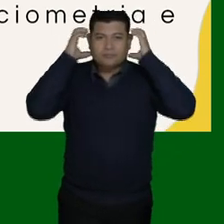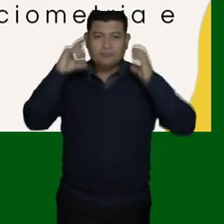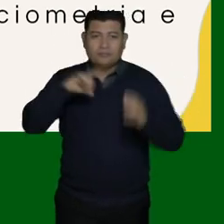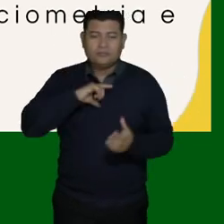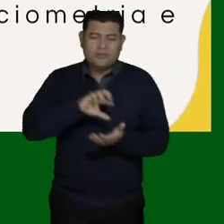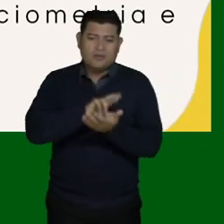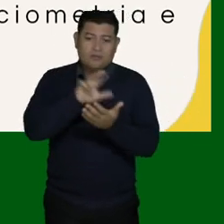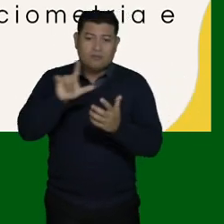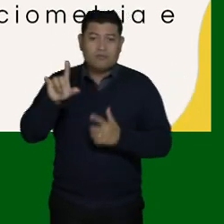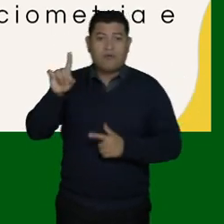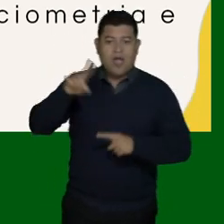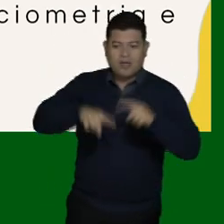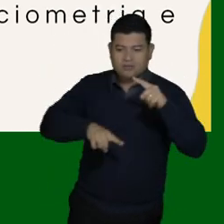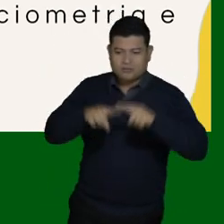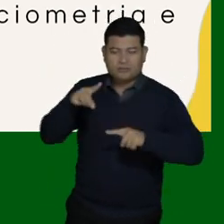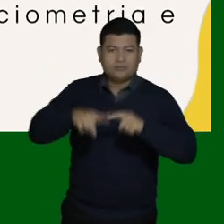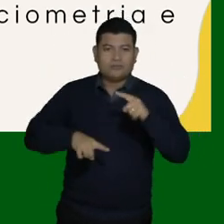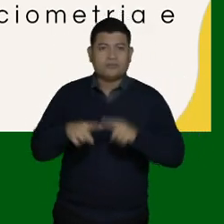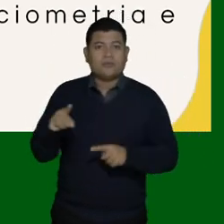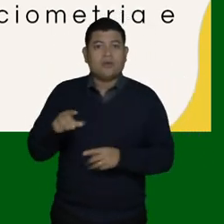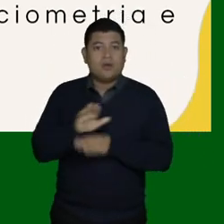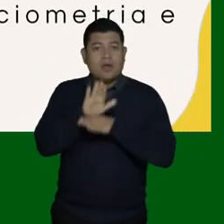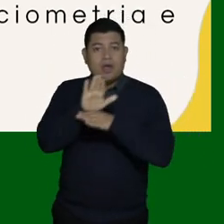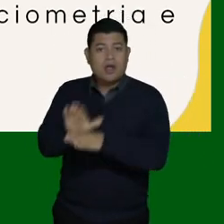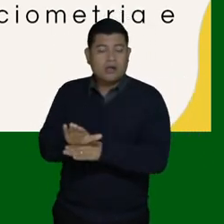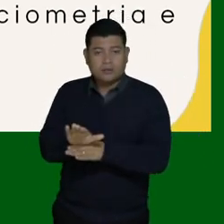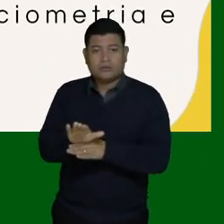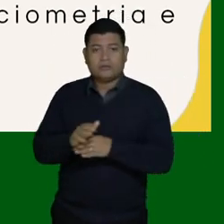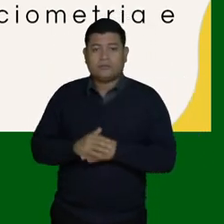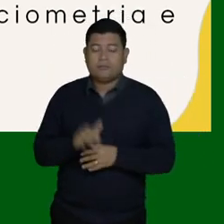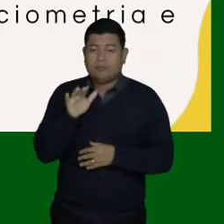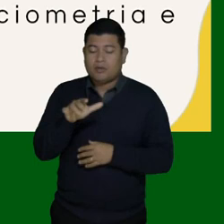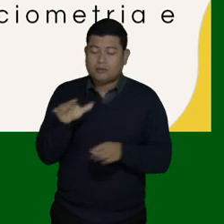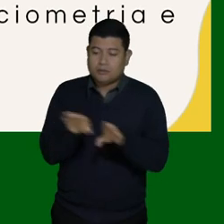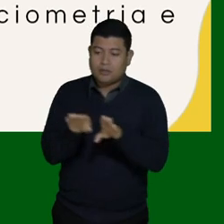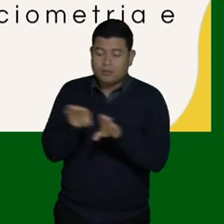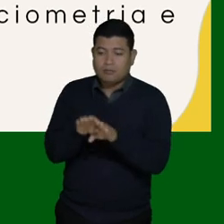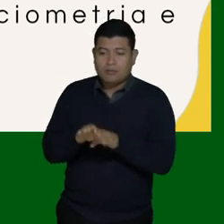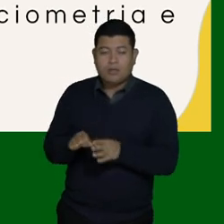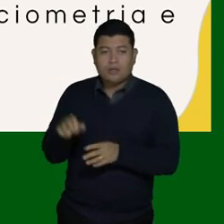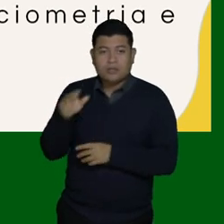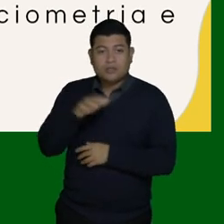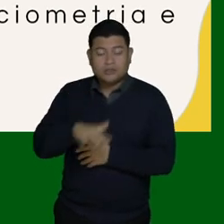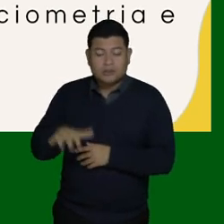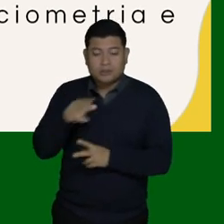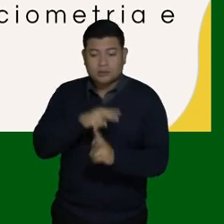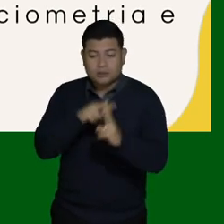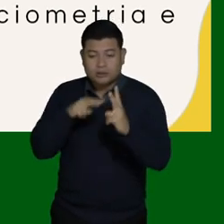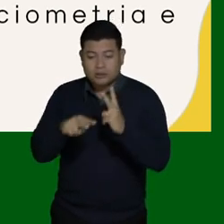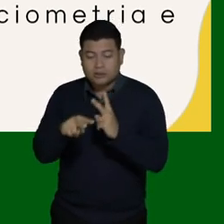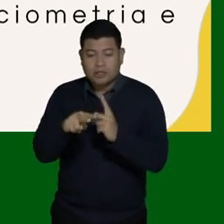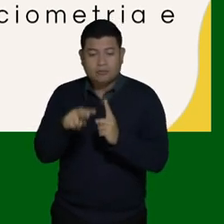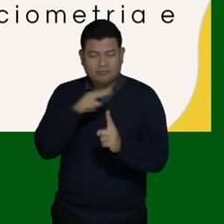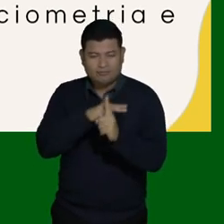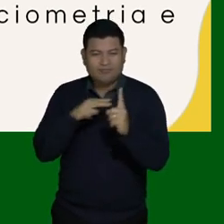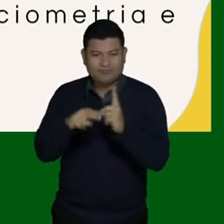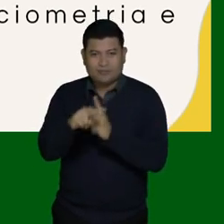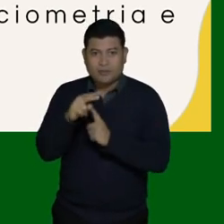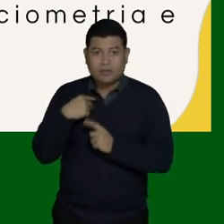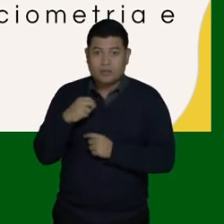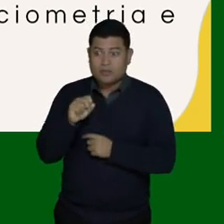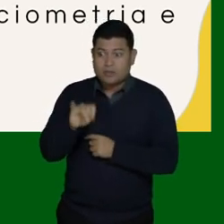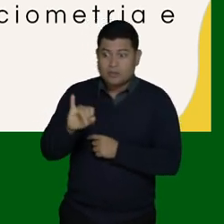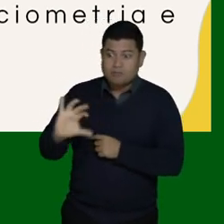instrumentos só que ela também vai ter esse olhar surgiu aquela hipótese diagnóstica ela vai